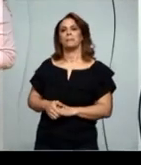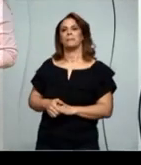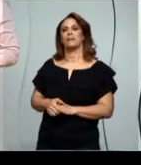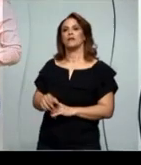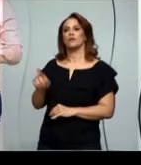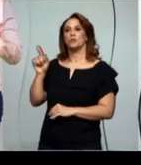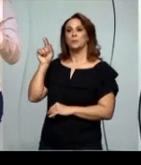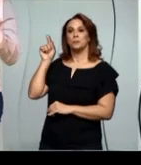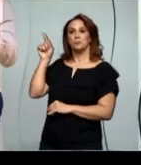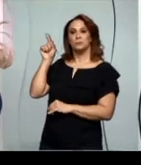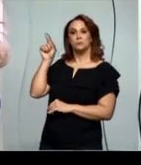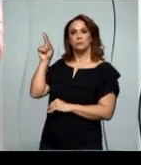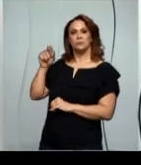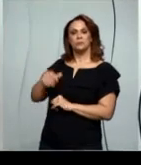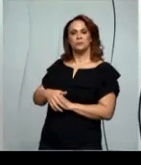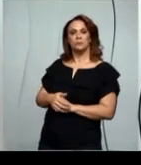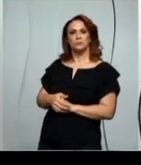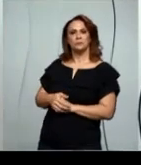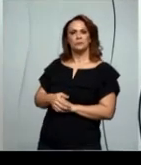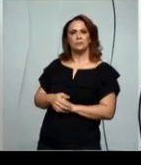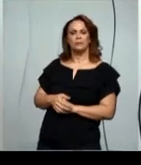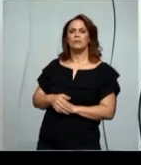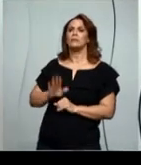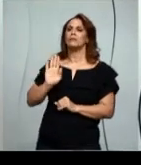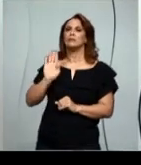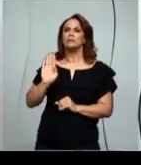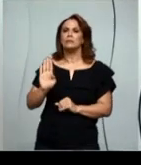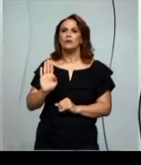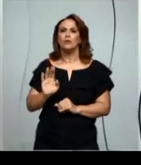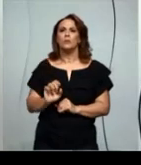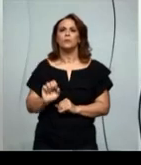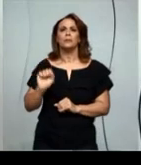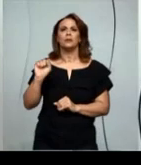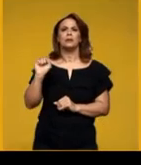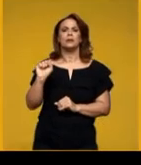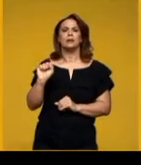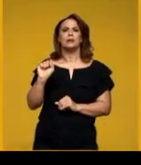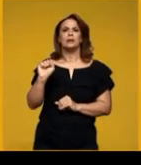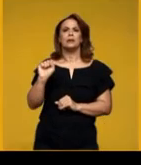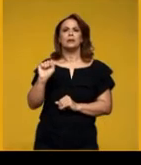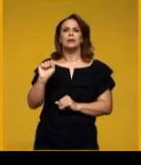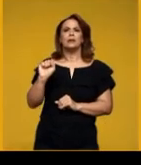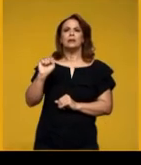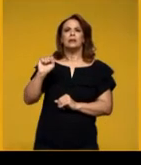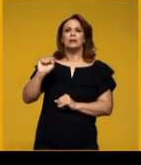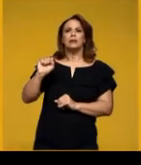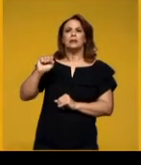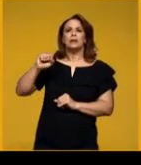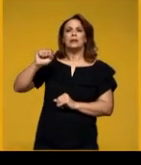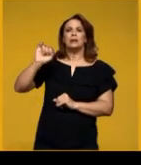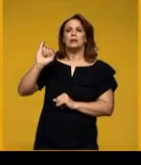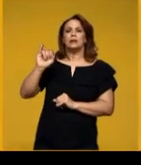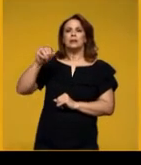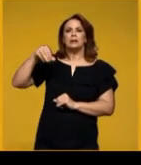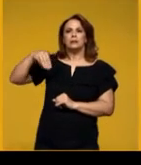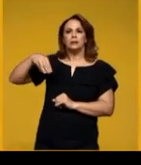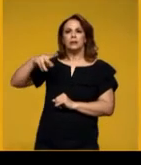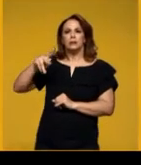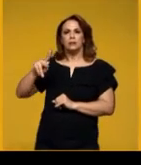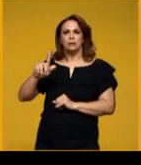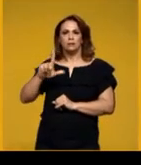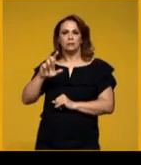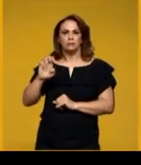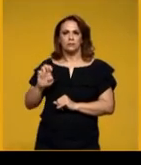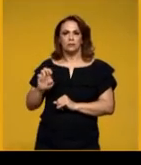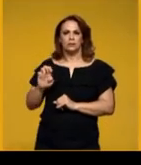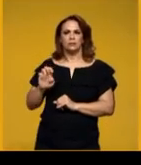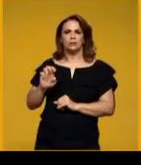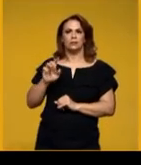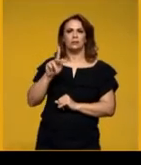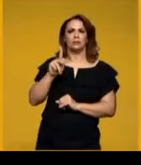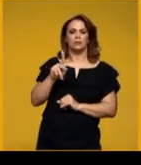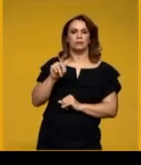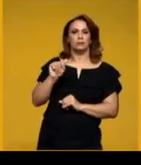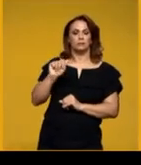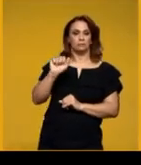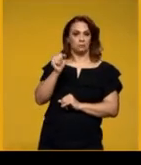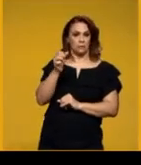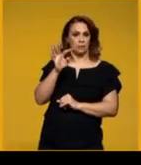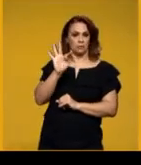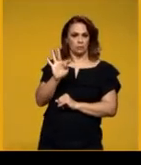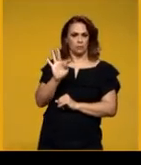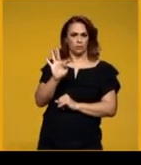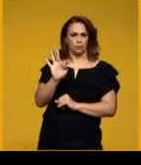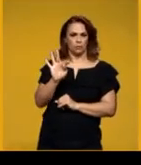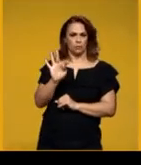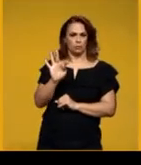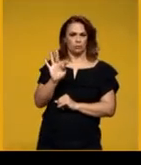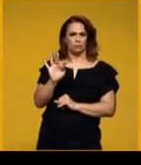Pensando aqui no passado, no simple past de verbos regulares. Então, o que a gente tem com os verbos regulares? Como você já